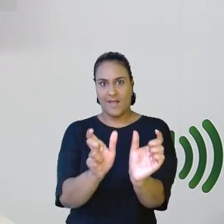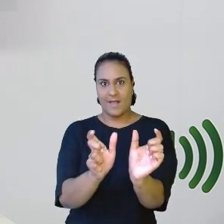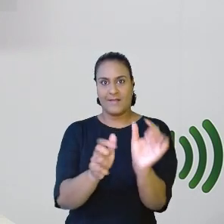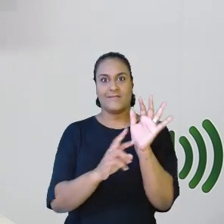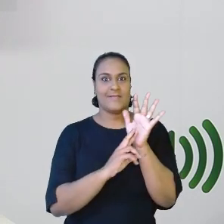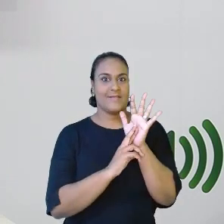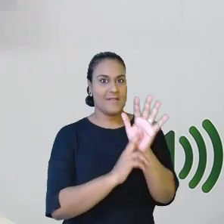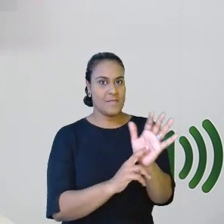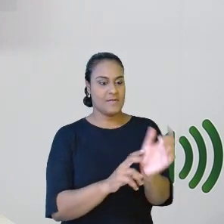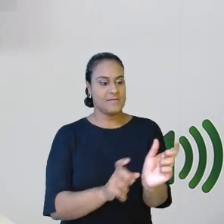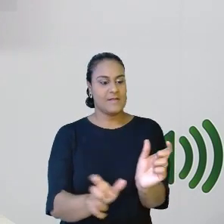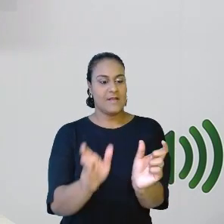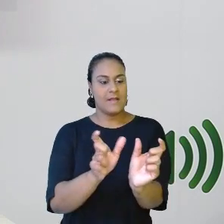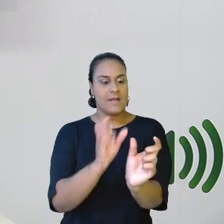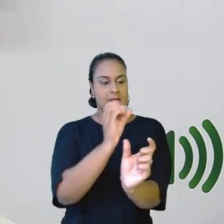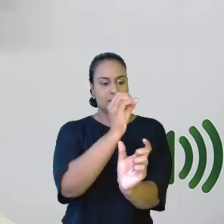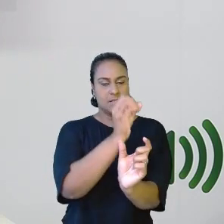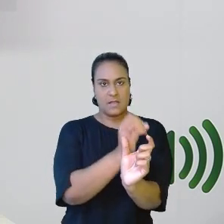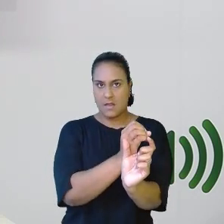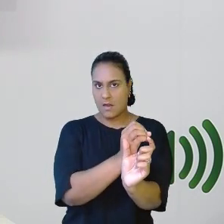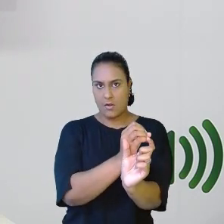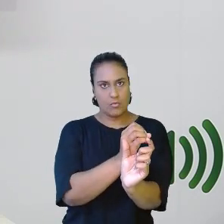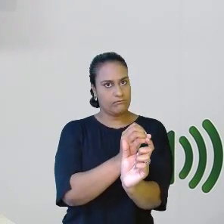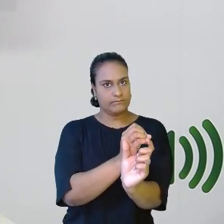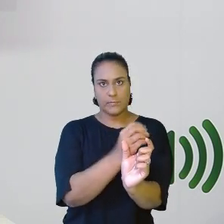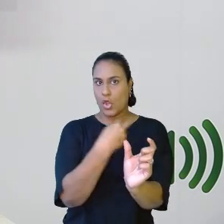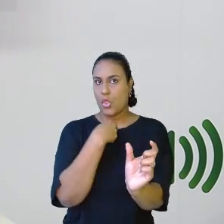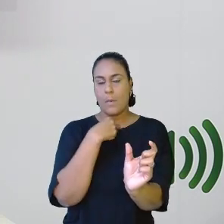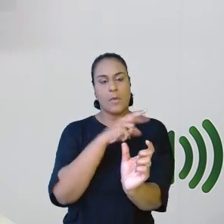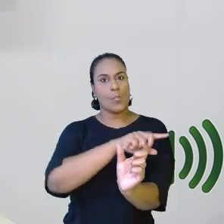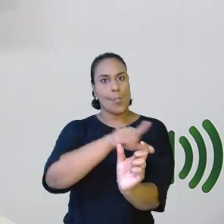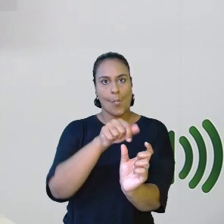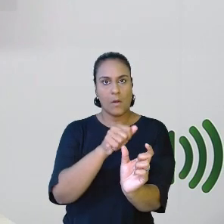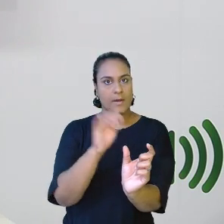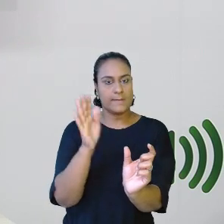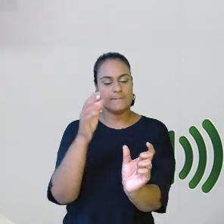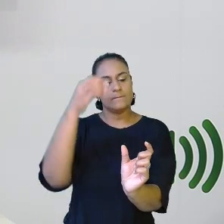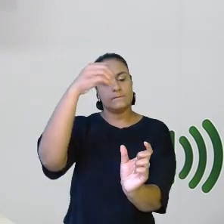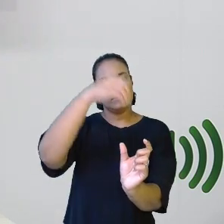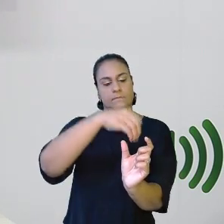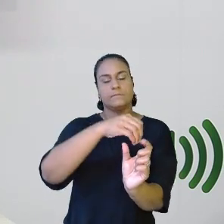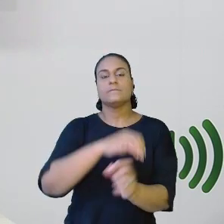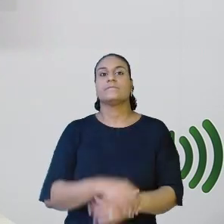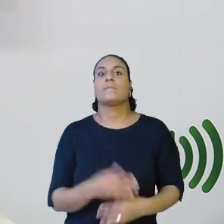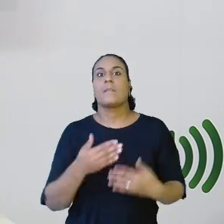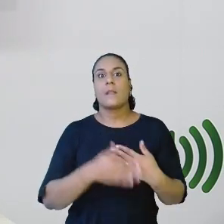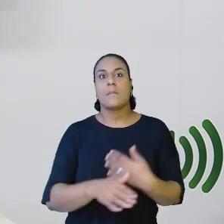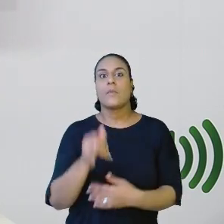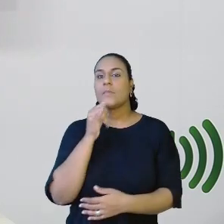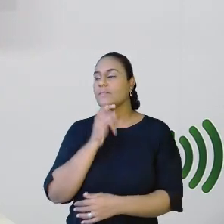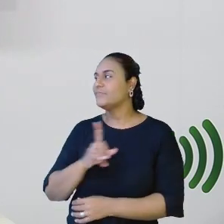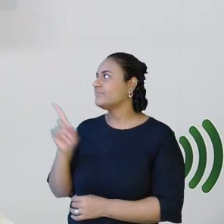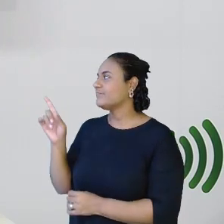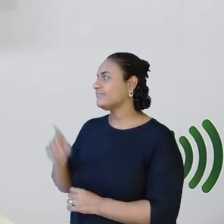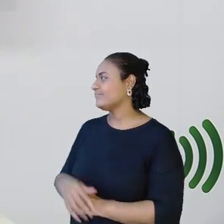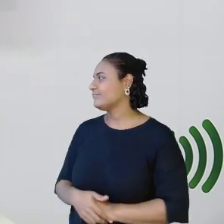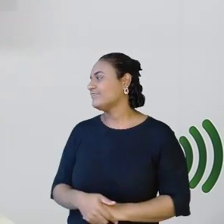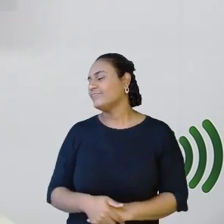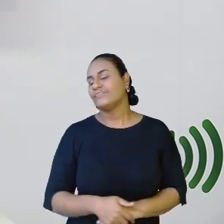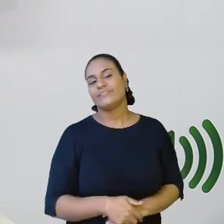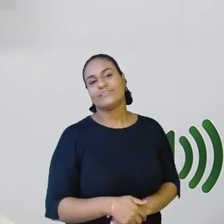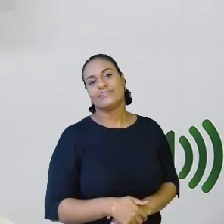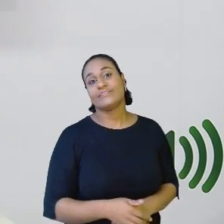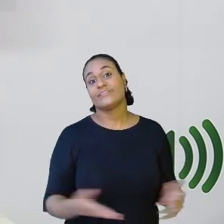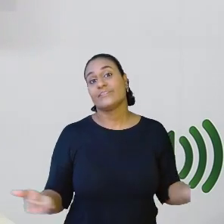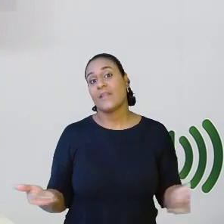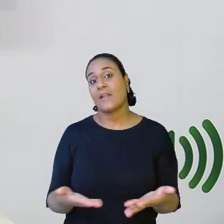representamos a parte inteira pelo zero. Não pode deixar vazio, correto? E agora vamos para o próximo exemplo. Olha só,